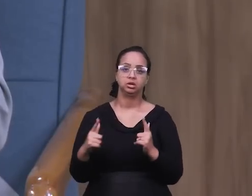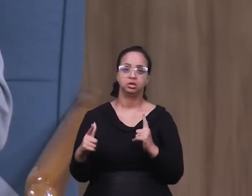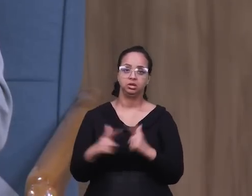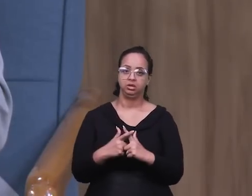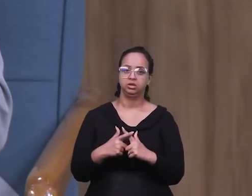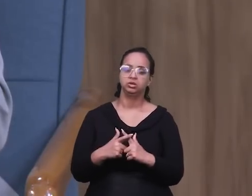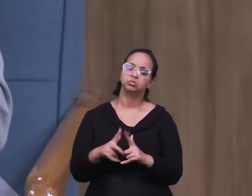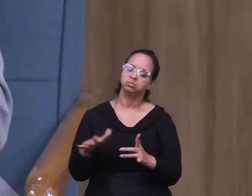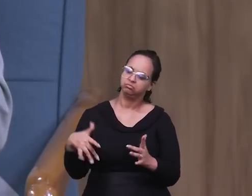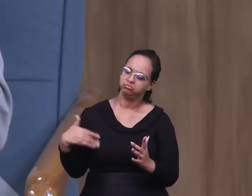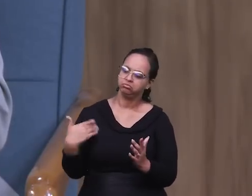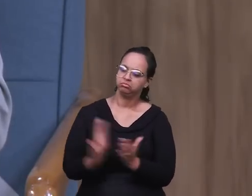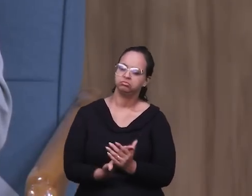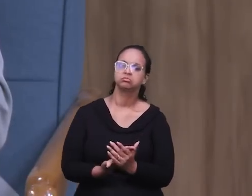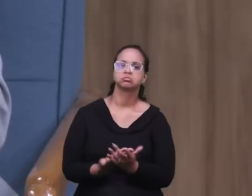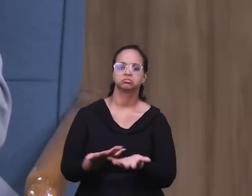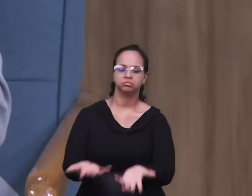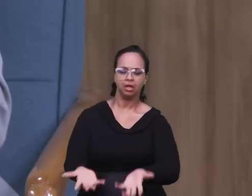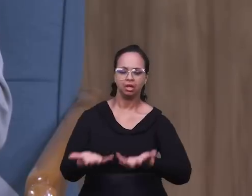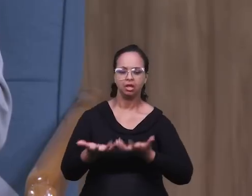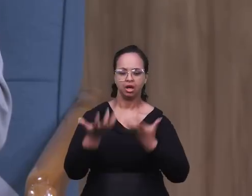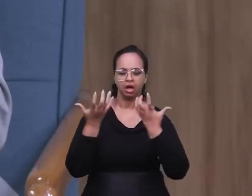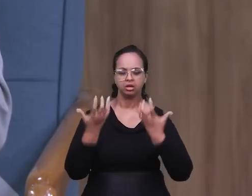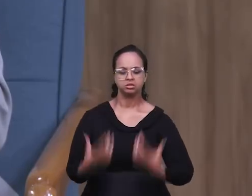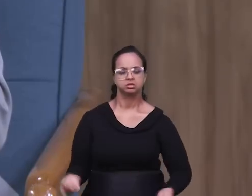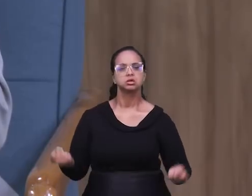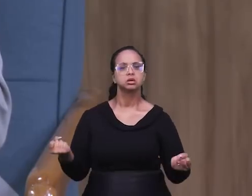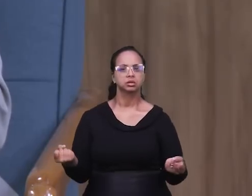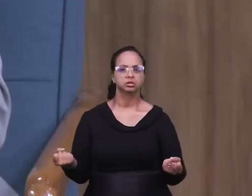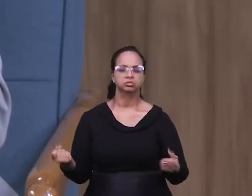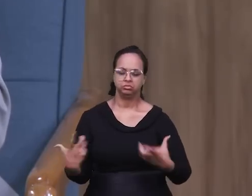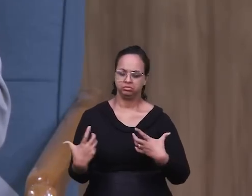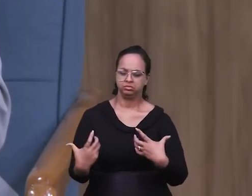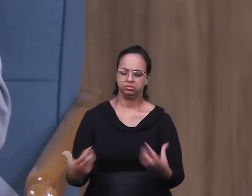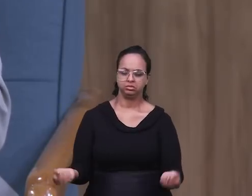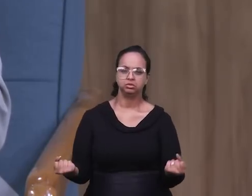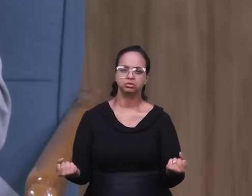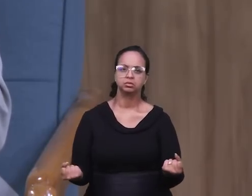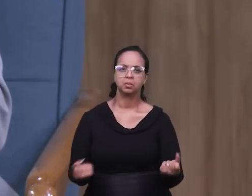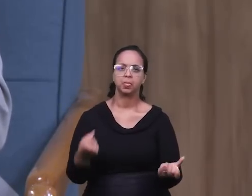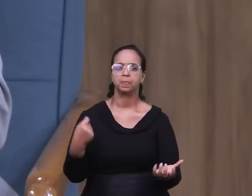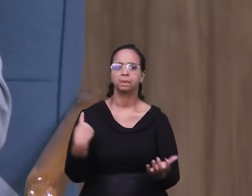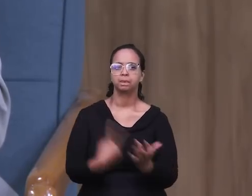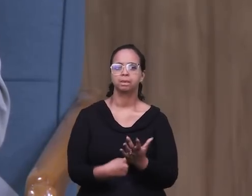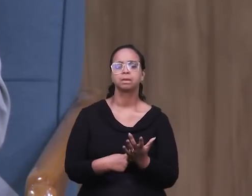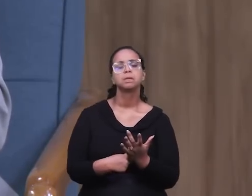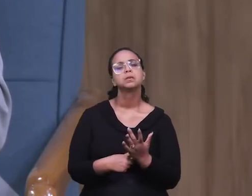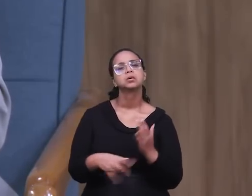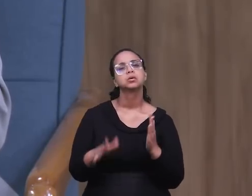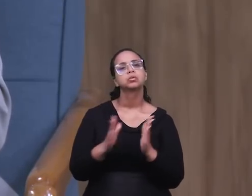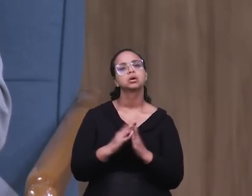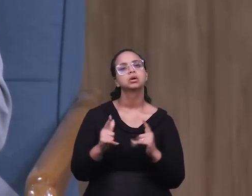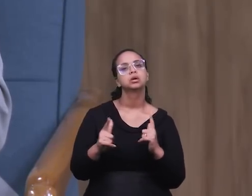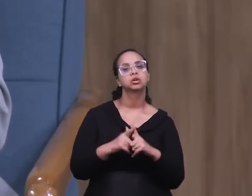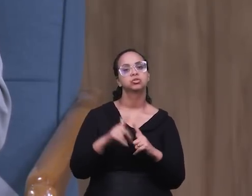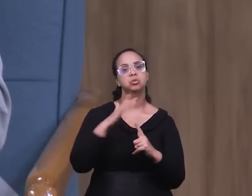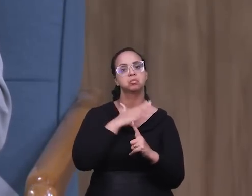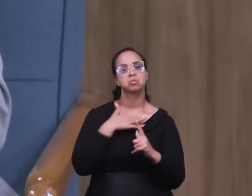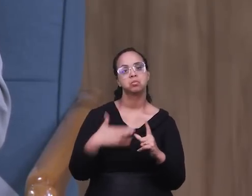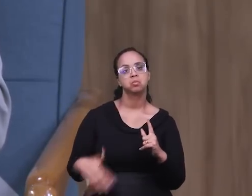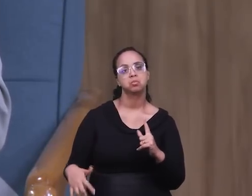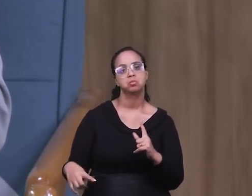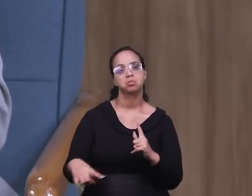e que ele levou até o último momento, até a morte de fato de cruz, seu compromisso com a igreja